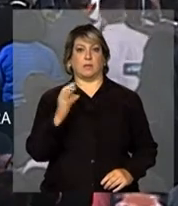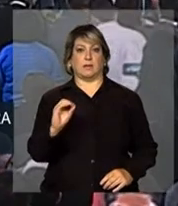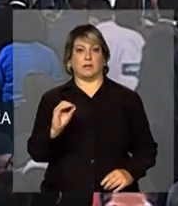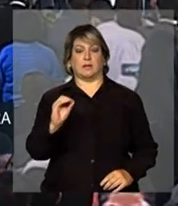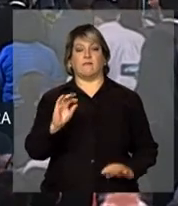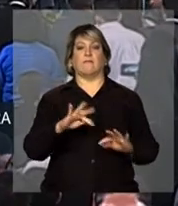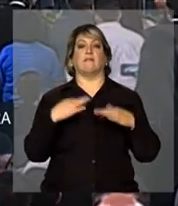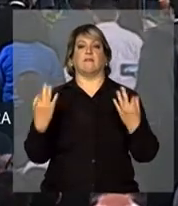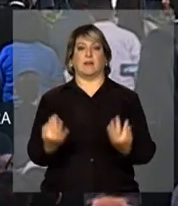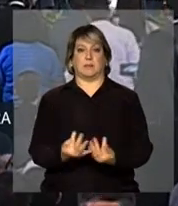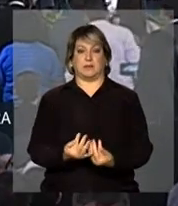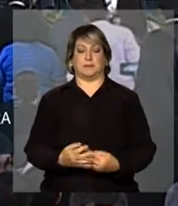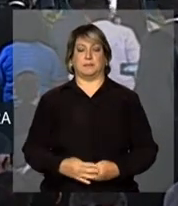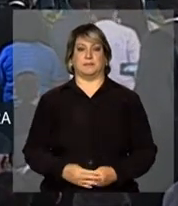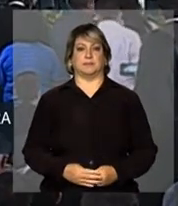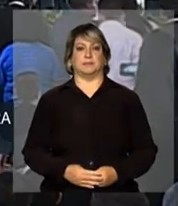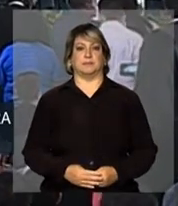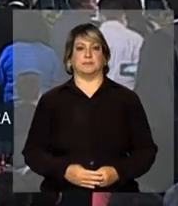1.640 famílias.